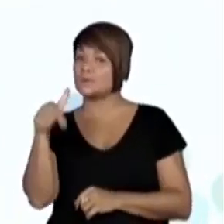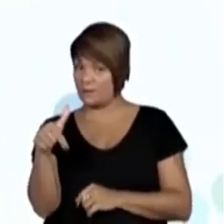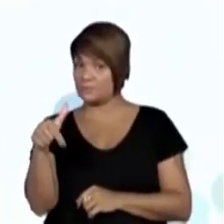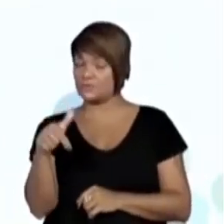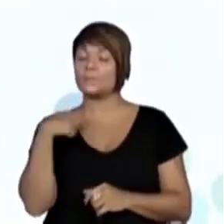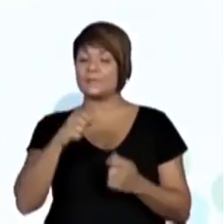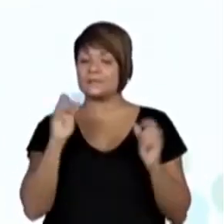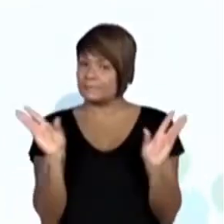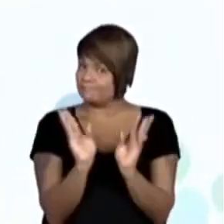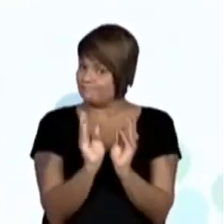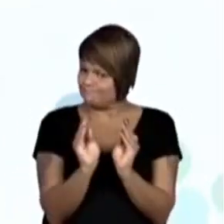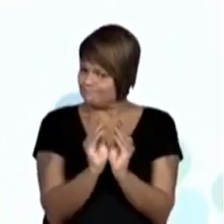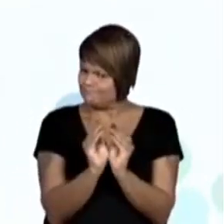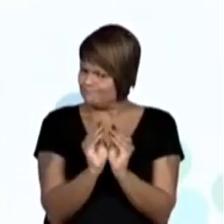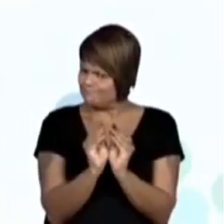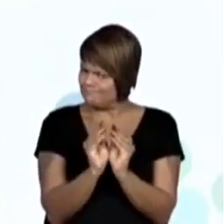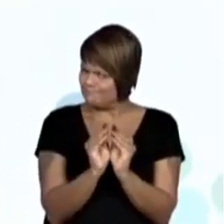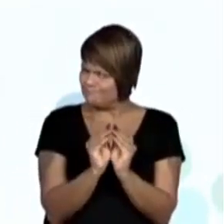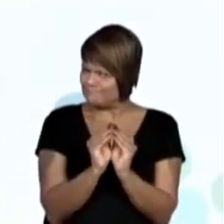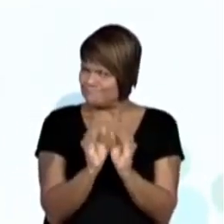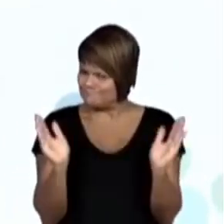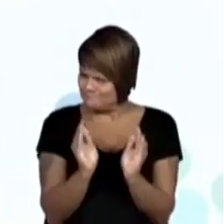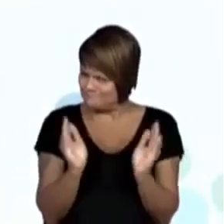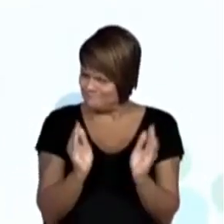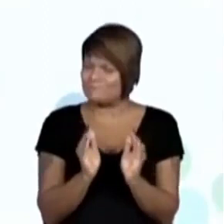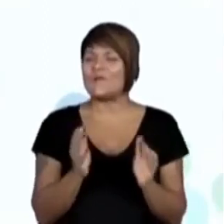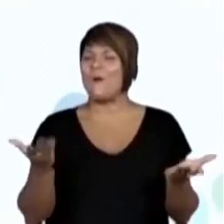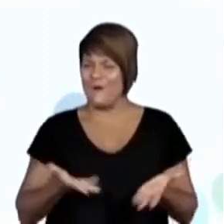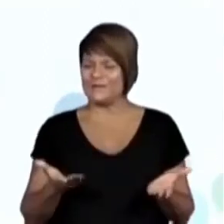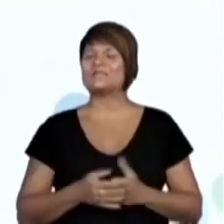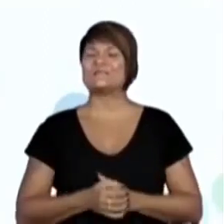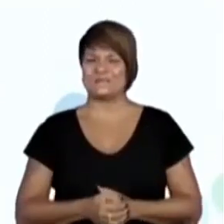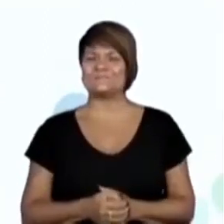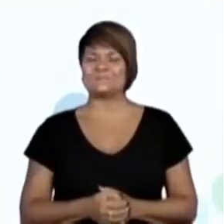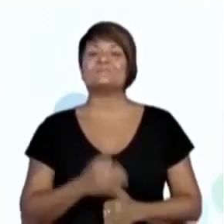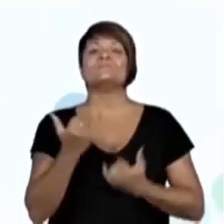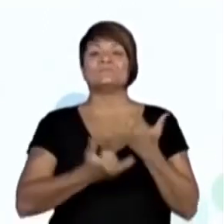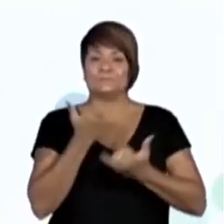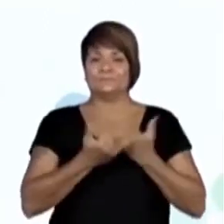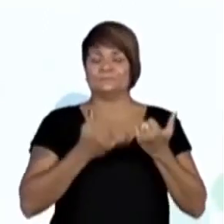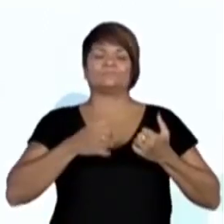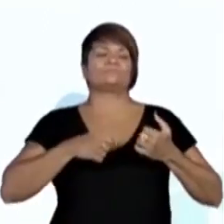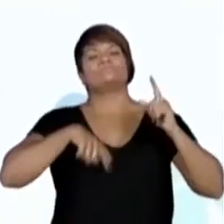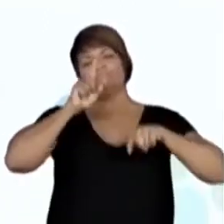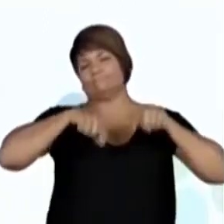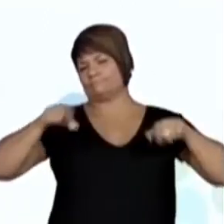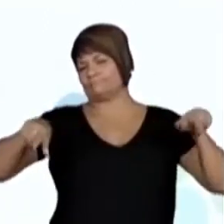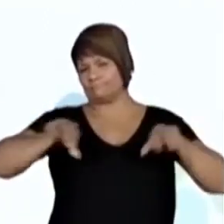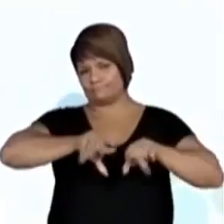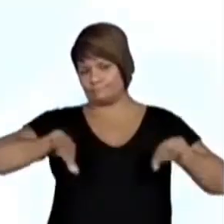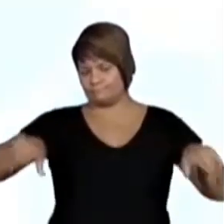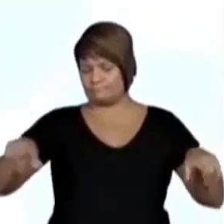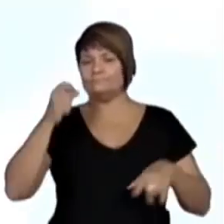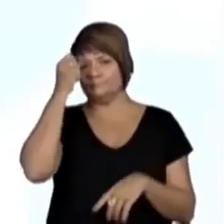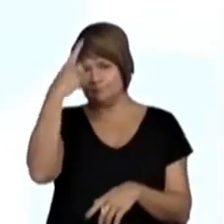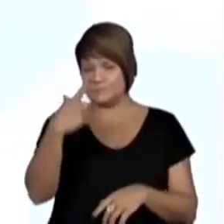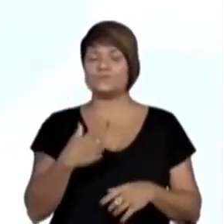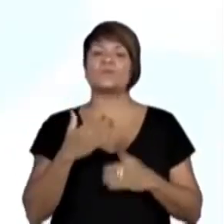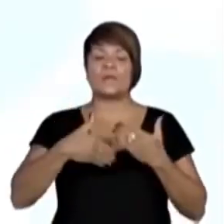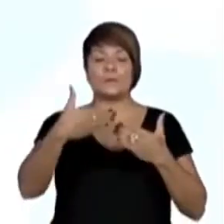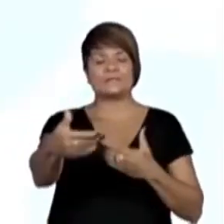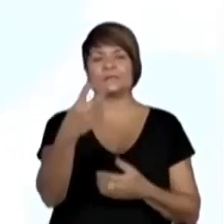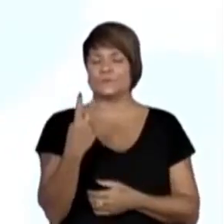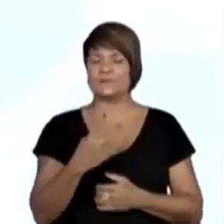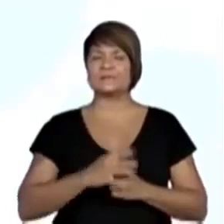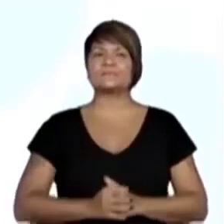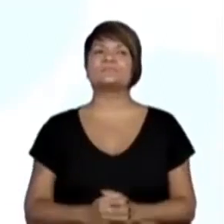que dar uma apertadinha aqui na aula de hoje. Então, brincadeiras de diferentes culturas, sequência 2. Vamos lá.